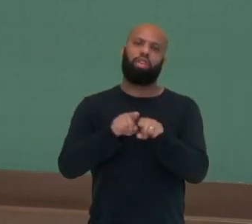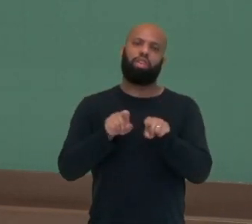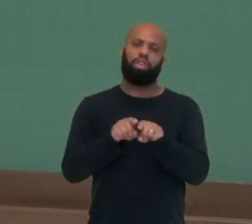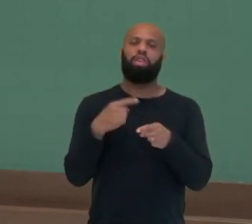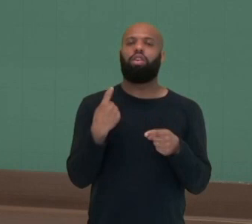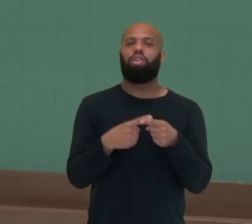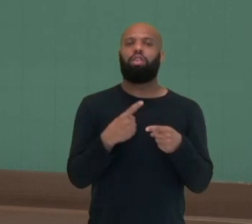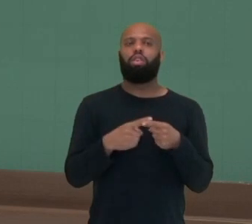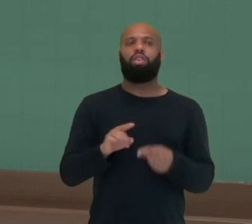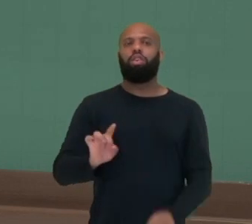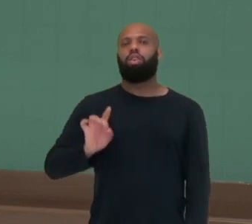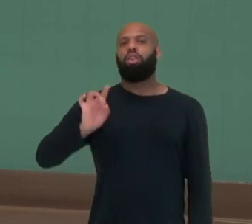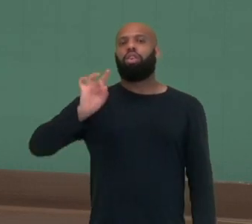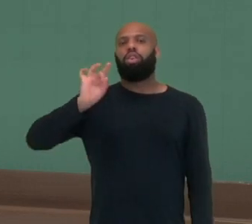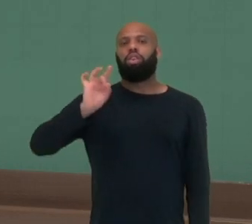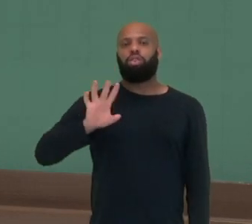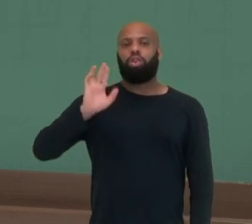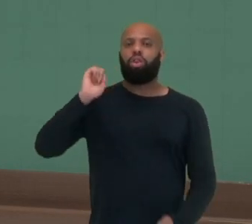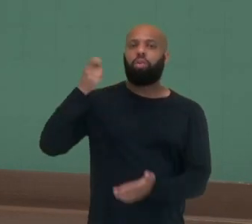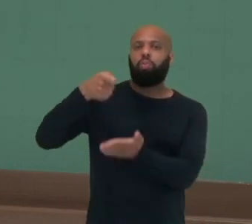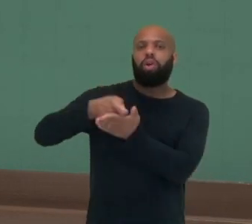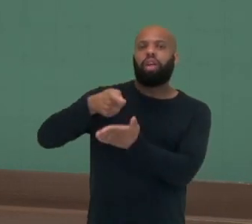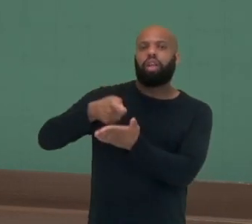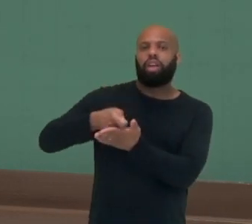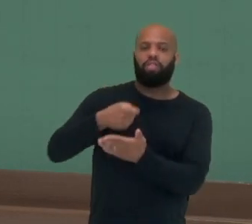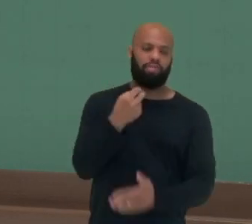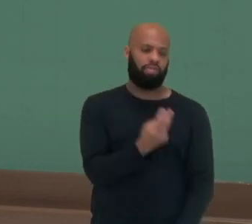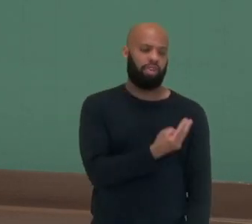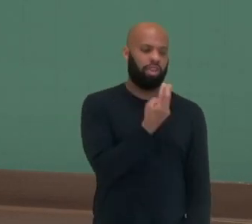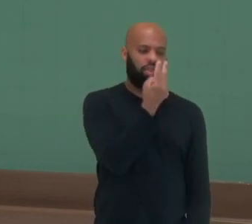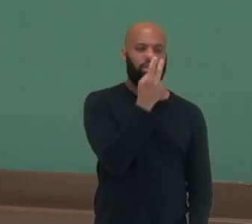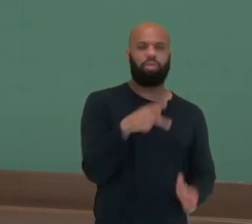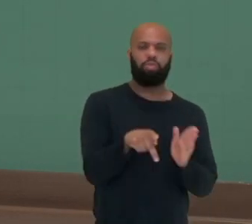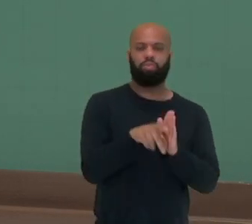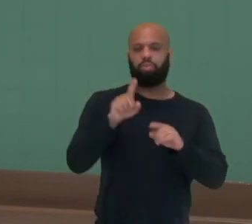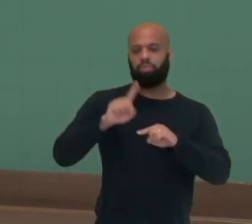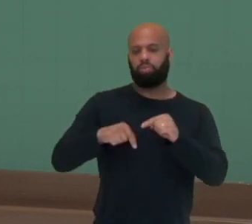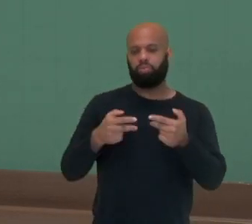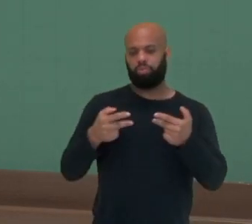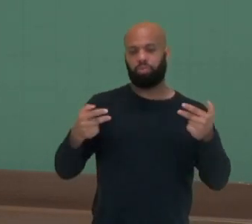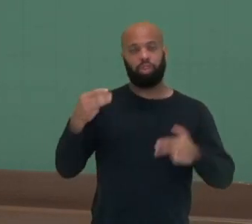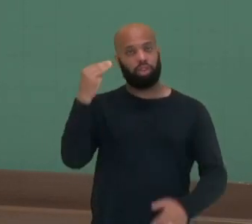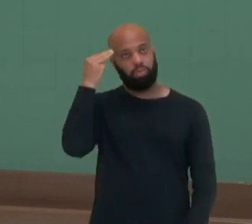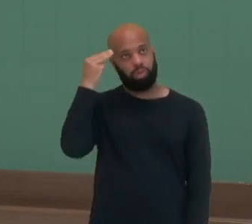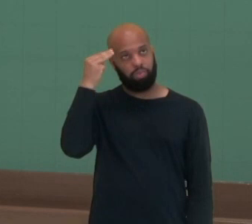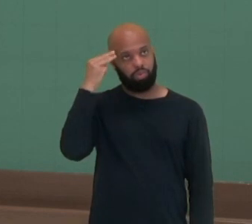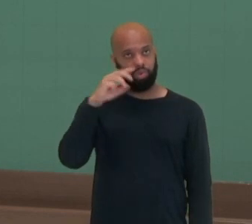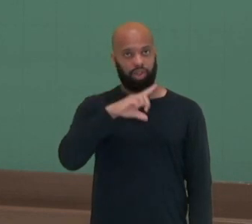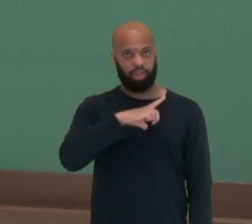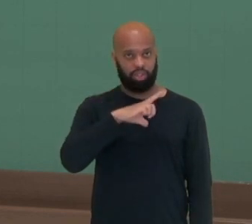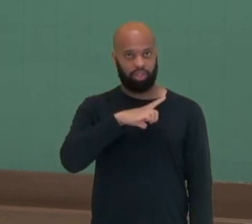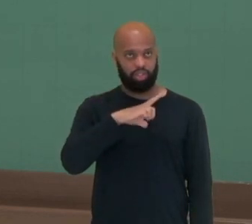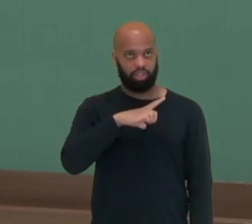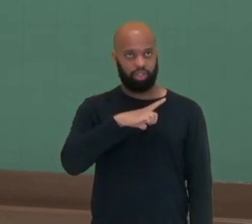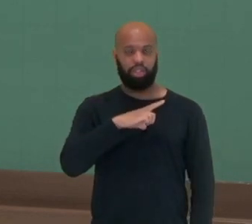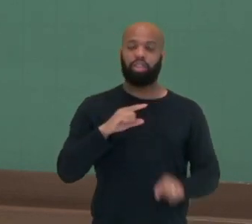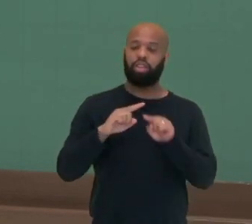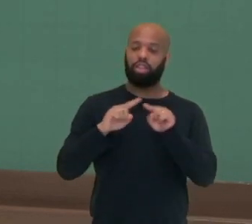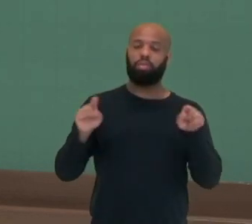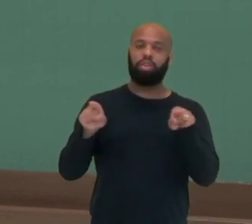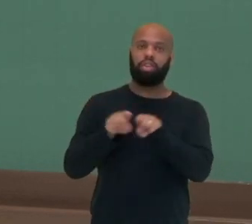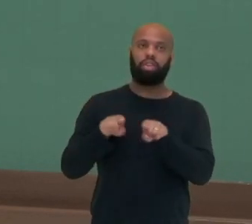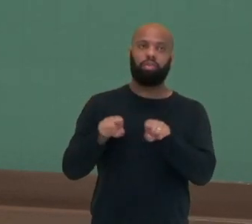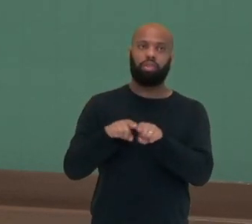é só você paga um valor, não só pelo produto, pela memória que ele tem, pela câmera que ele tem, mas também